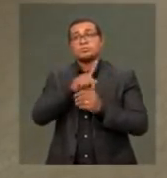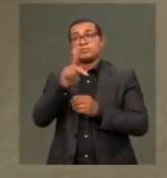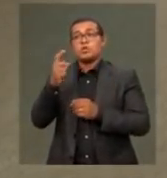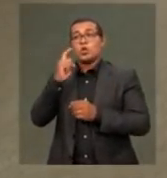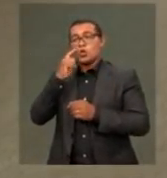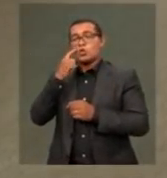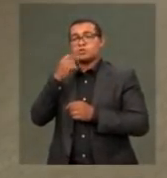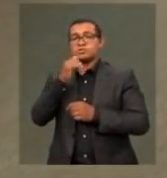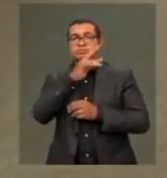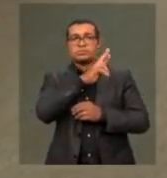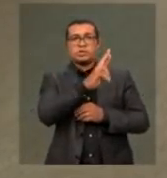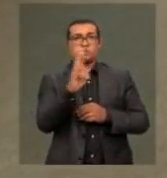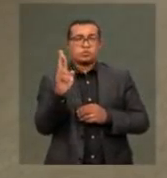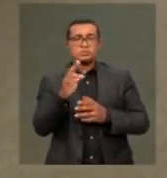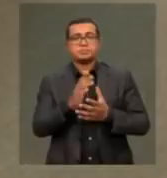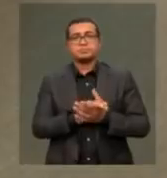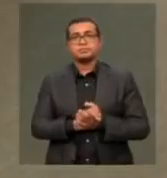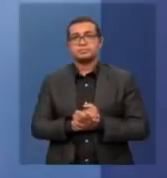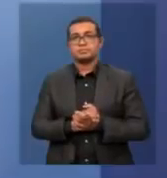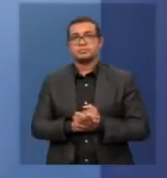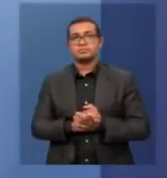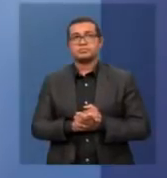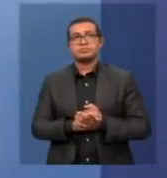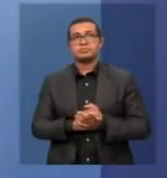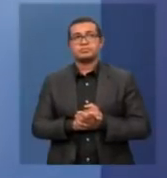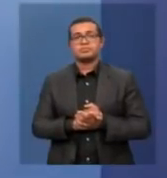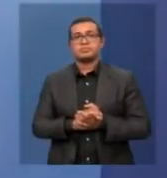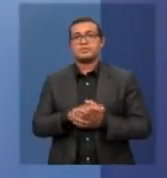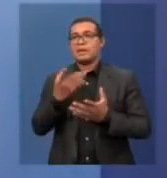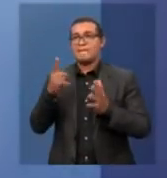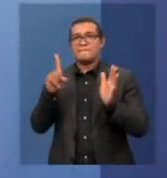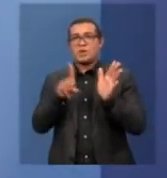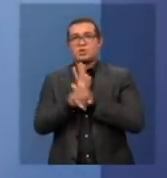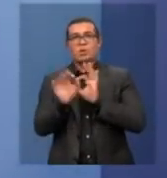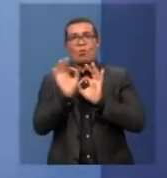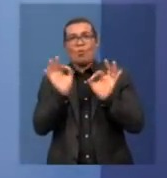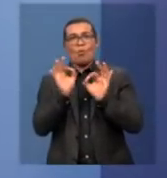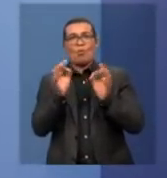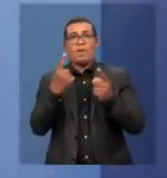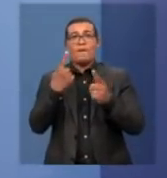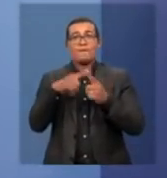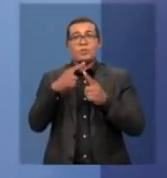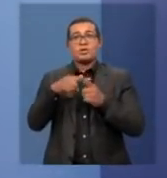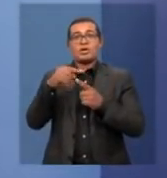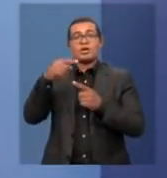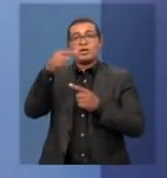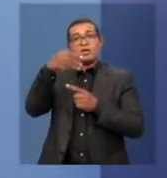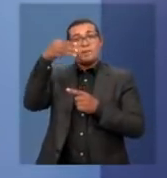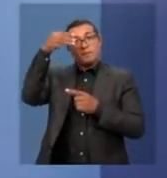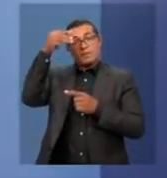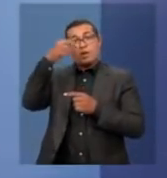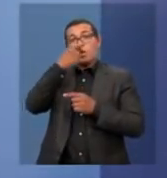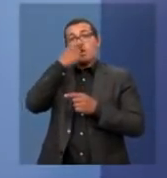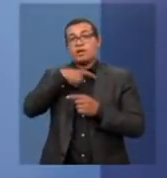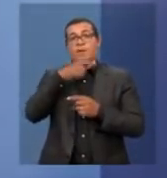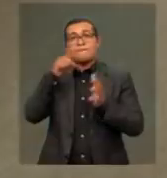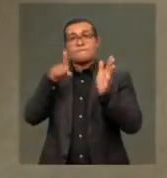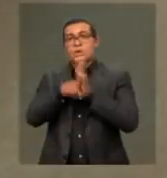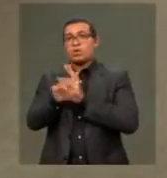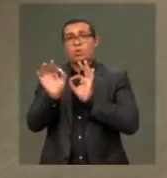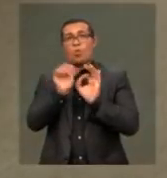arroz sem perguntar se ela conta que o candidato não é eu pensaria